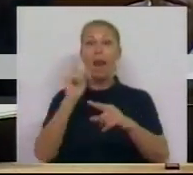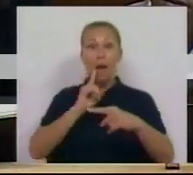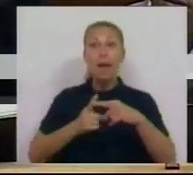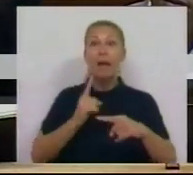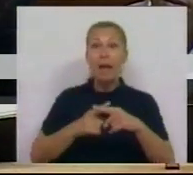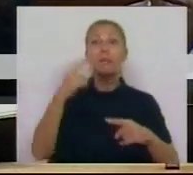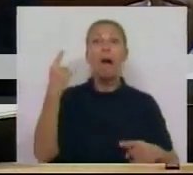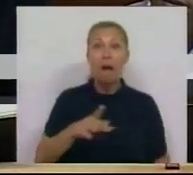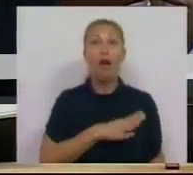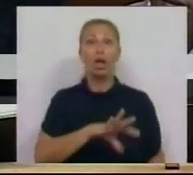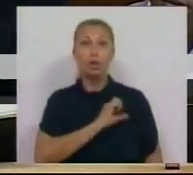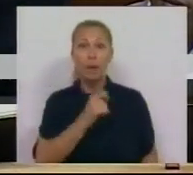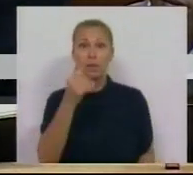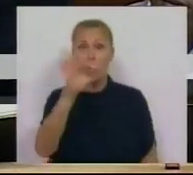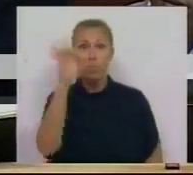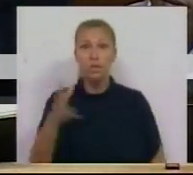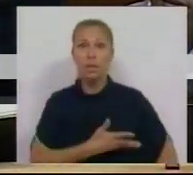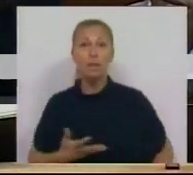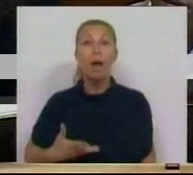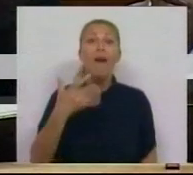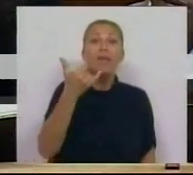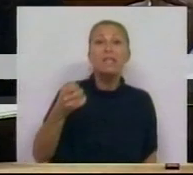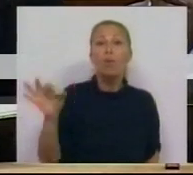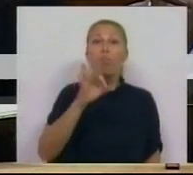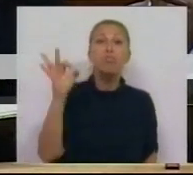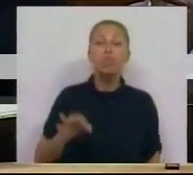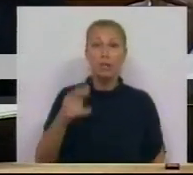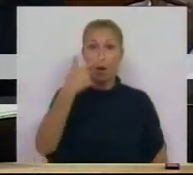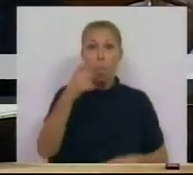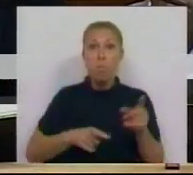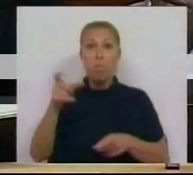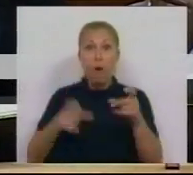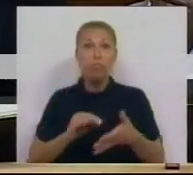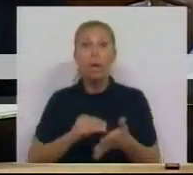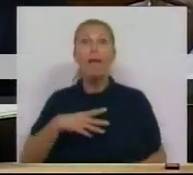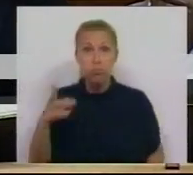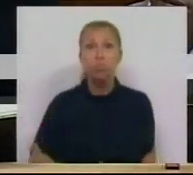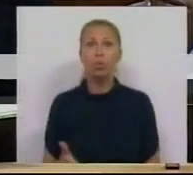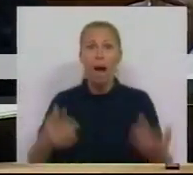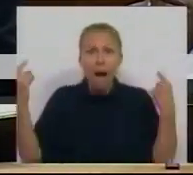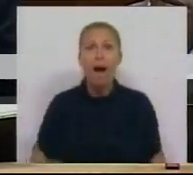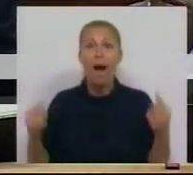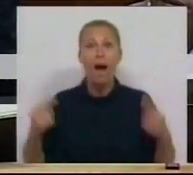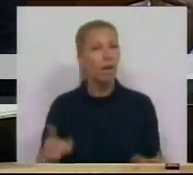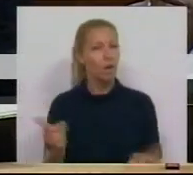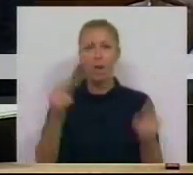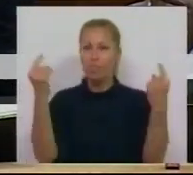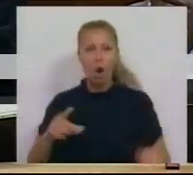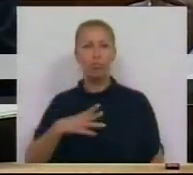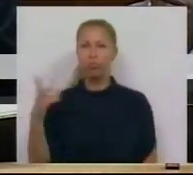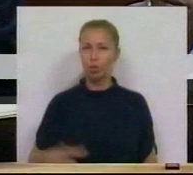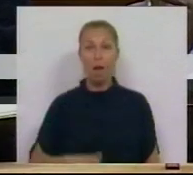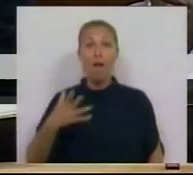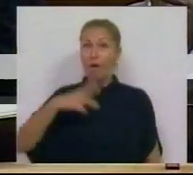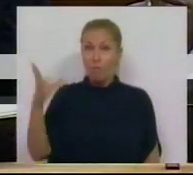há 25% de pobres em Portugal, há uma geração inteira, e não é só em Portugal, em Espanha, na Grécia